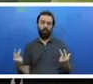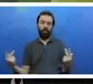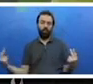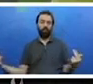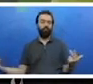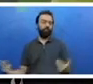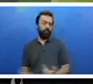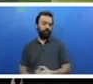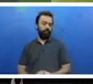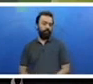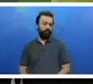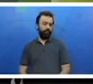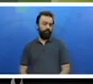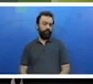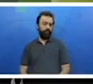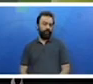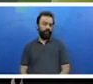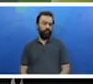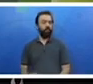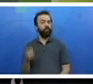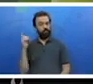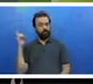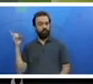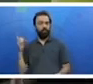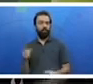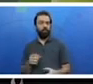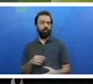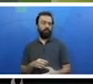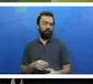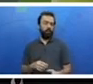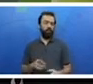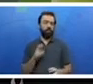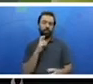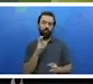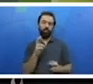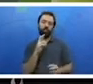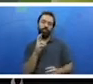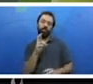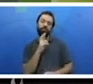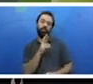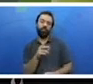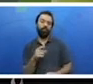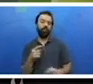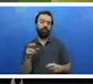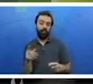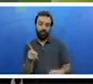aqui, ó. Todos os produtos resultam 800.